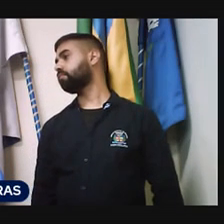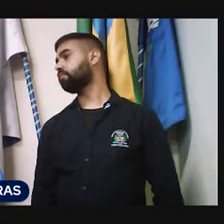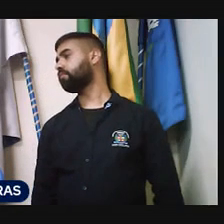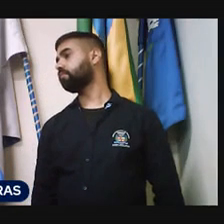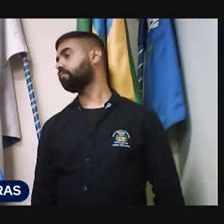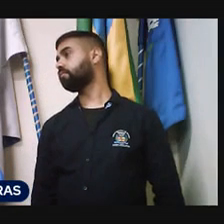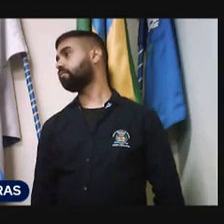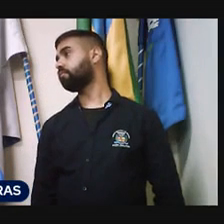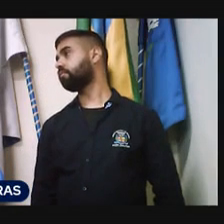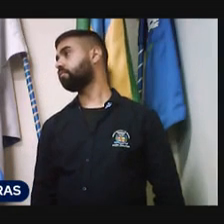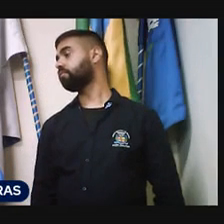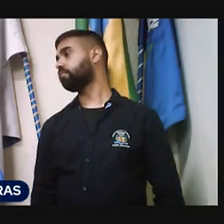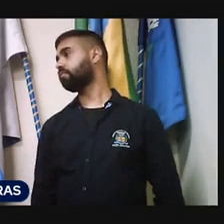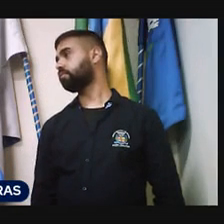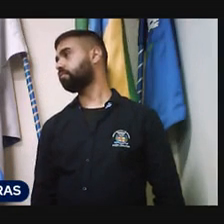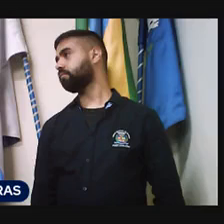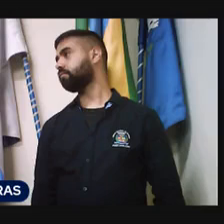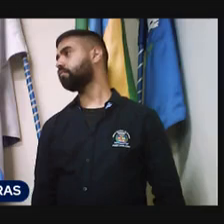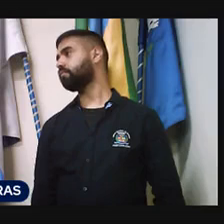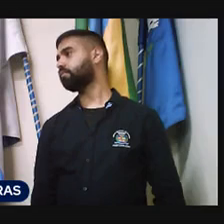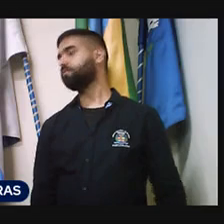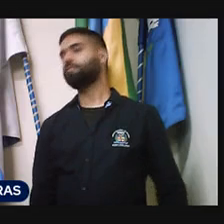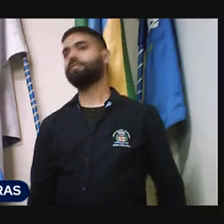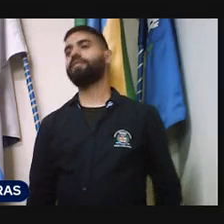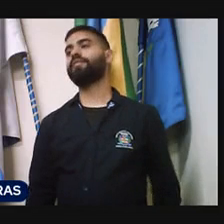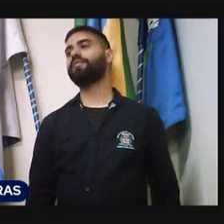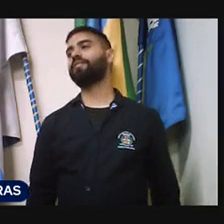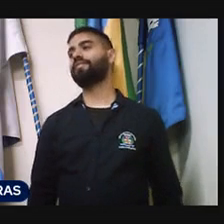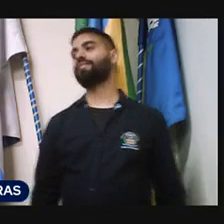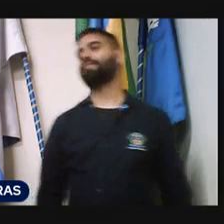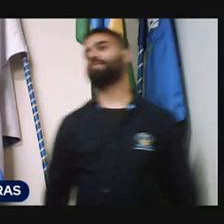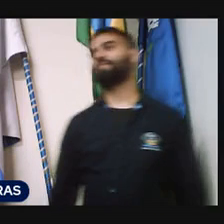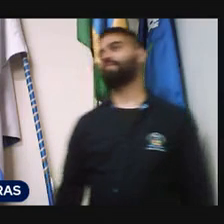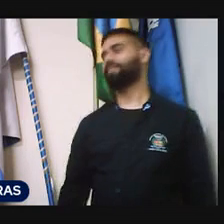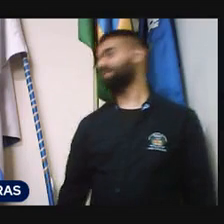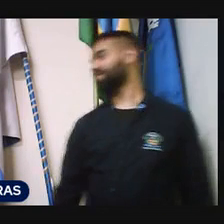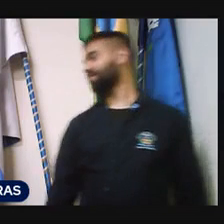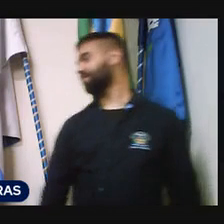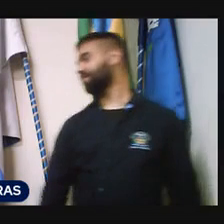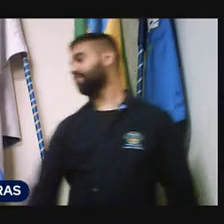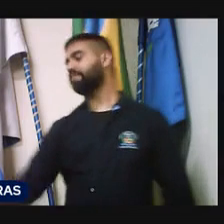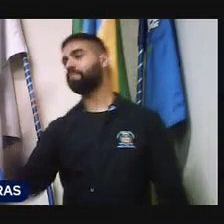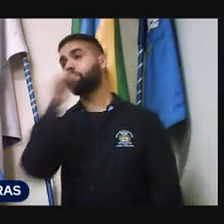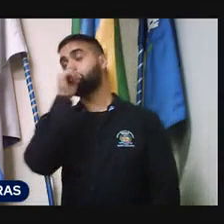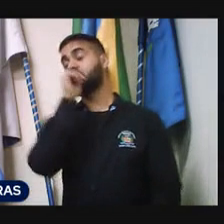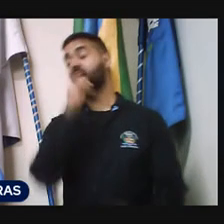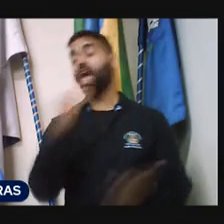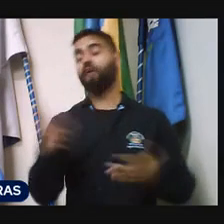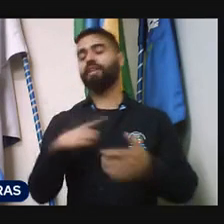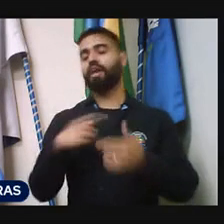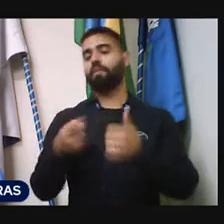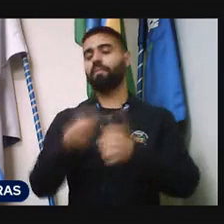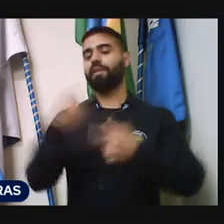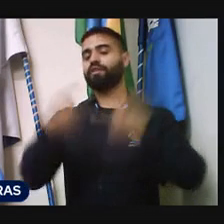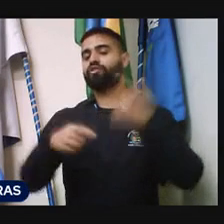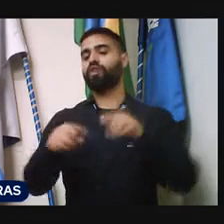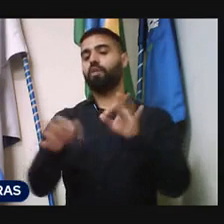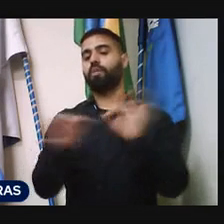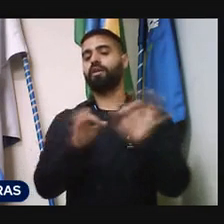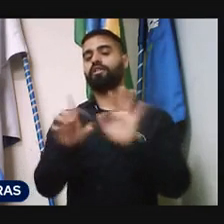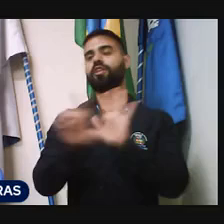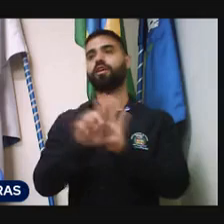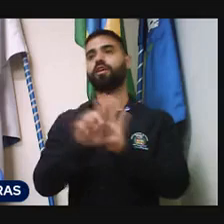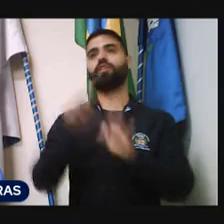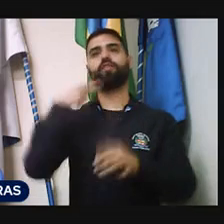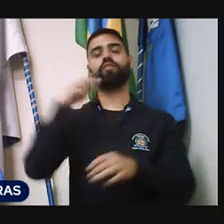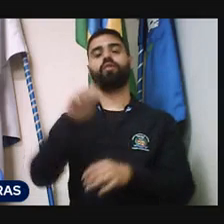o senhor Vereador José Reinaldo presente já está em primeira discussão projeto de lei ordinária do